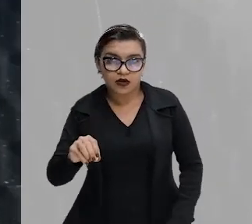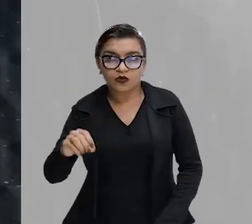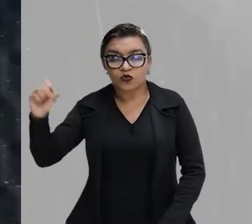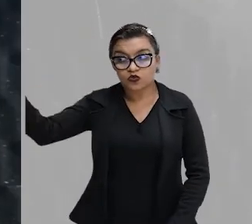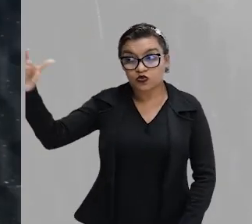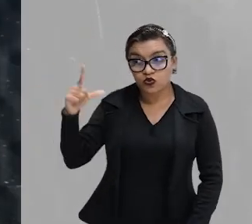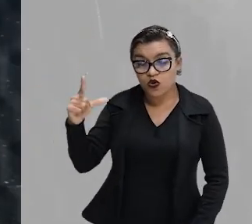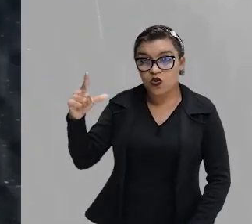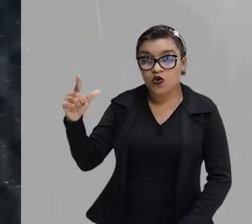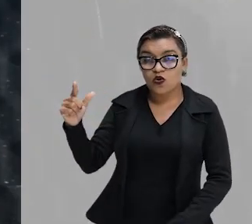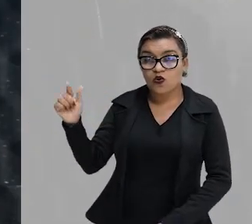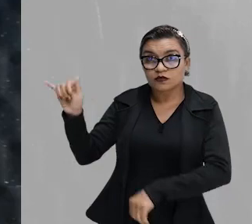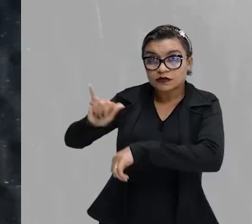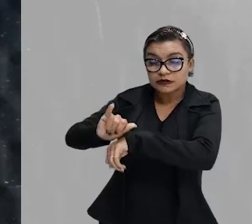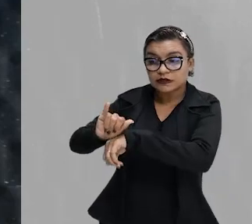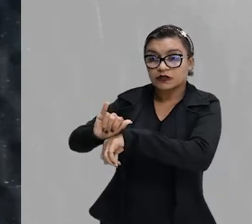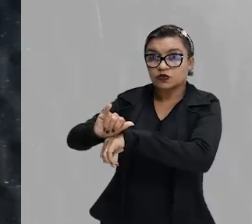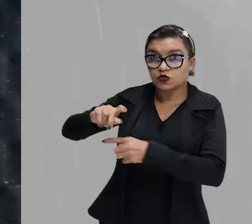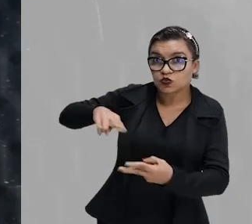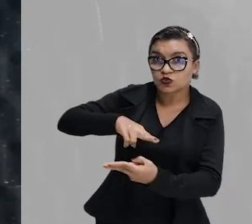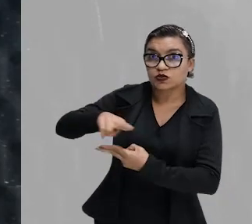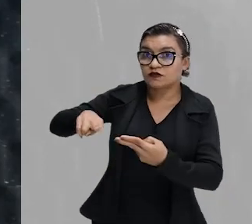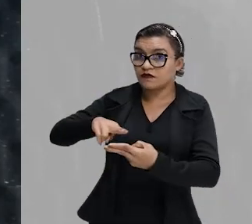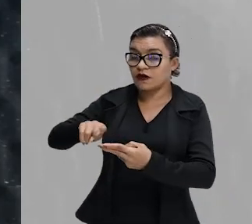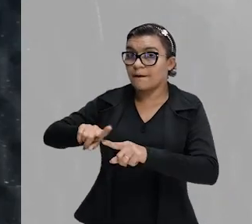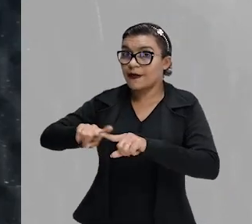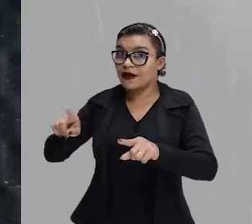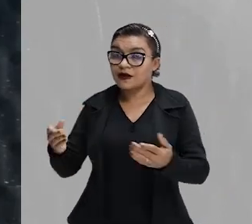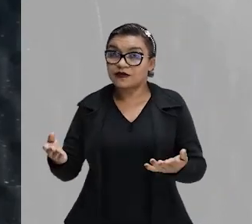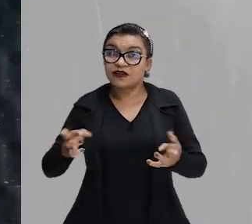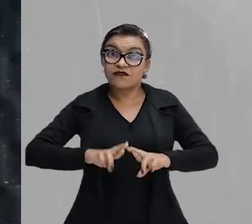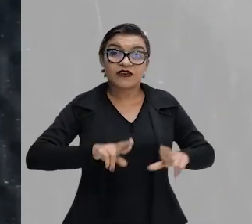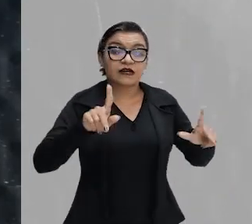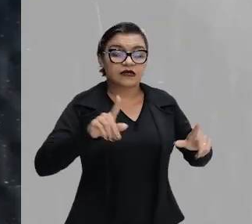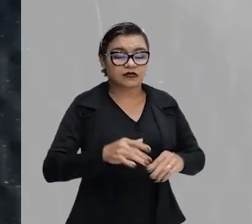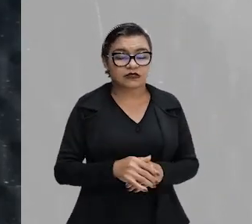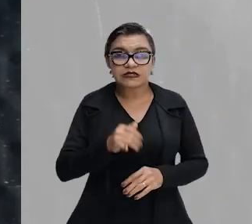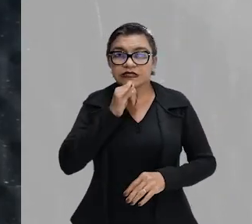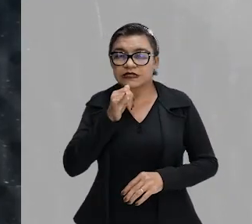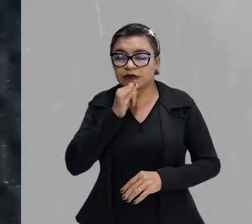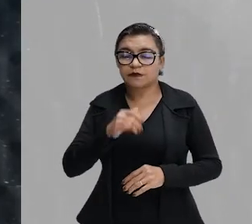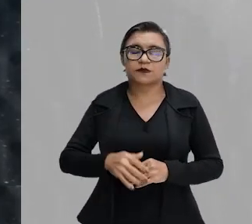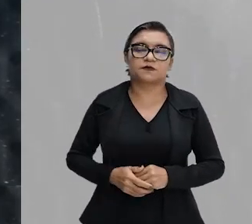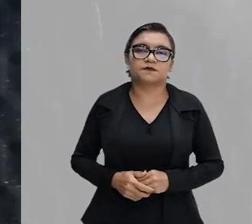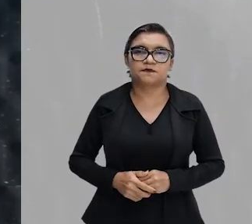universo. E o Sol não está no centro do universo. Tá, ok? Nós podemos até